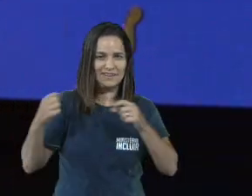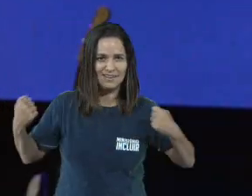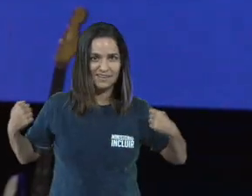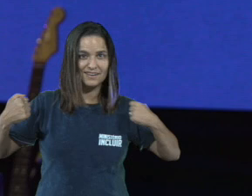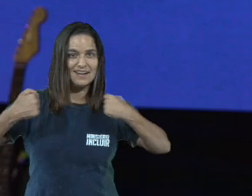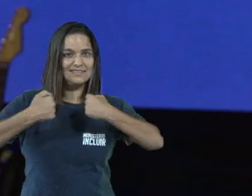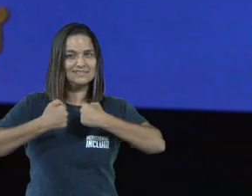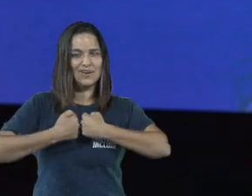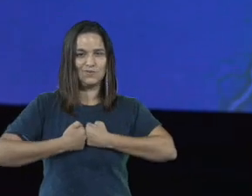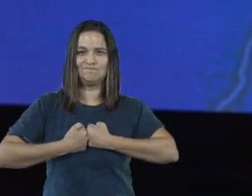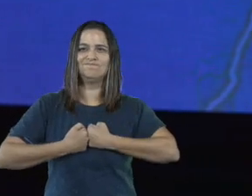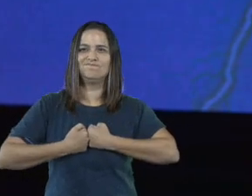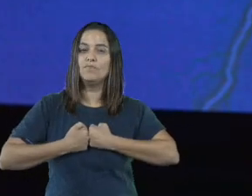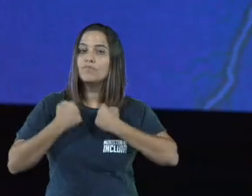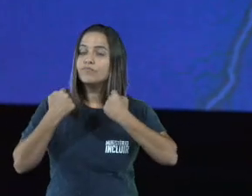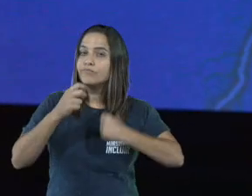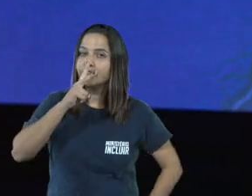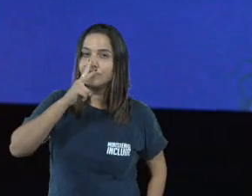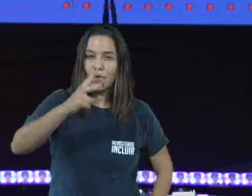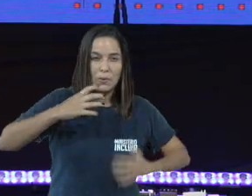só para carregar o escudo dele